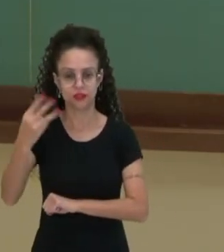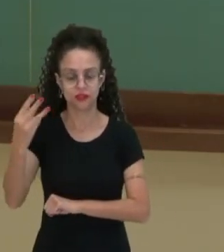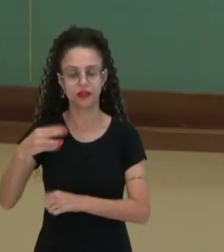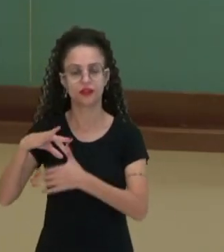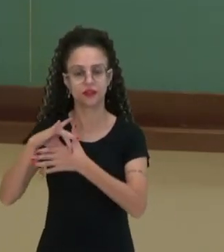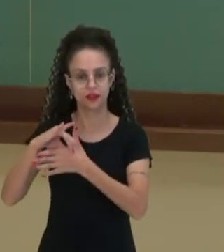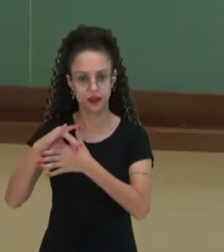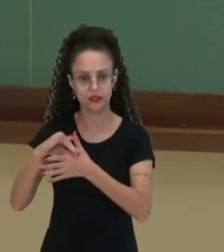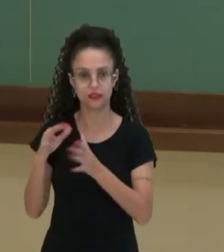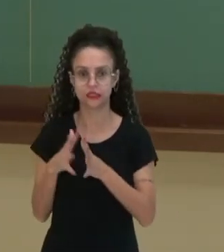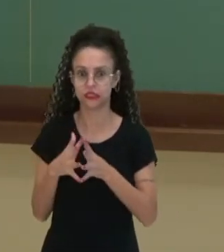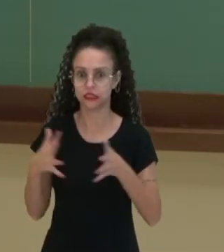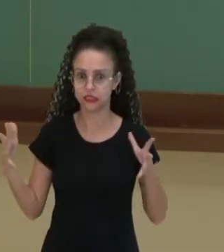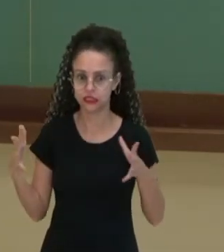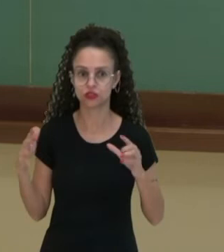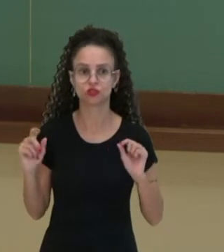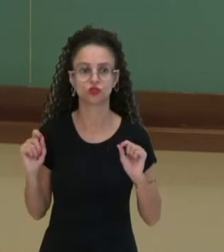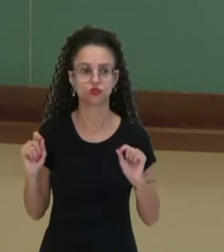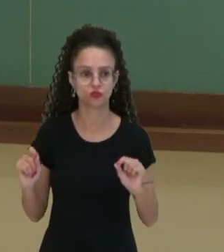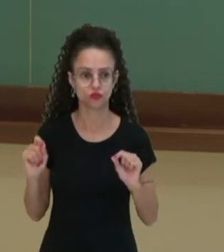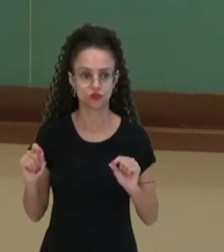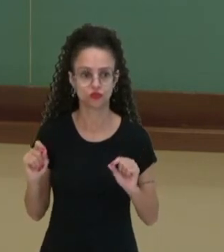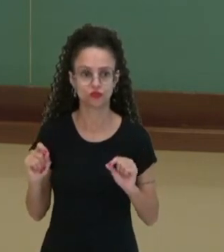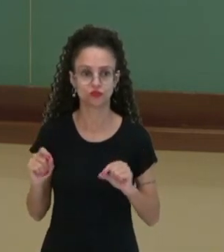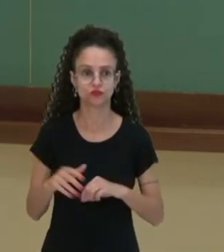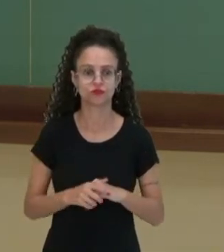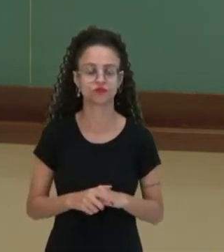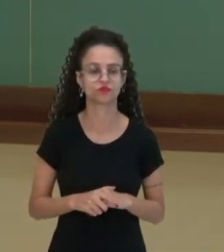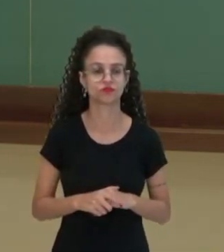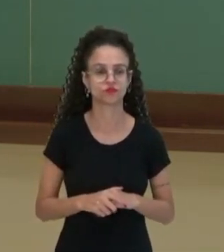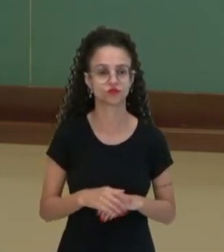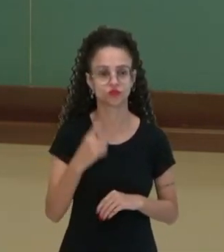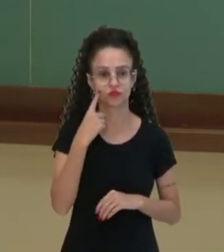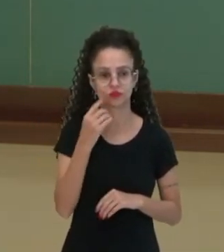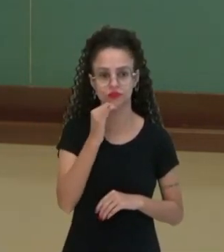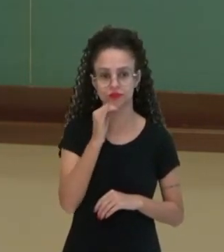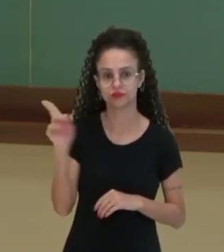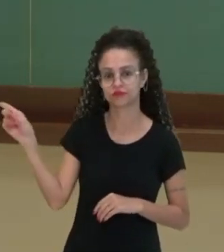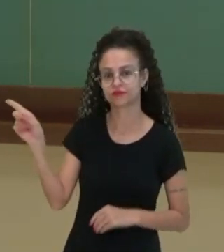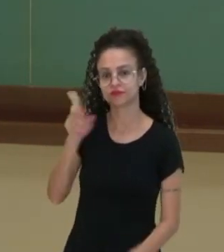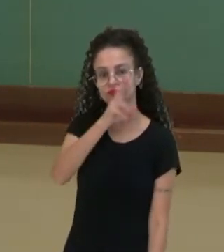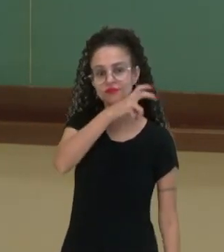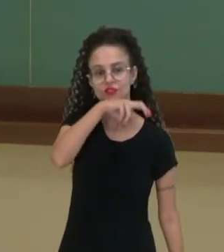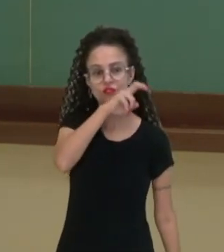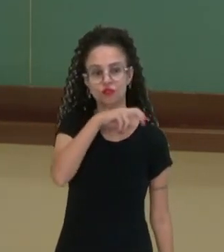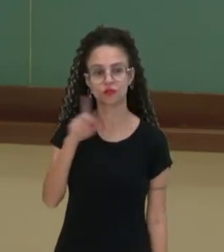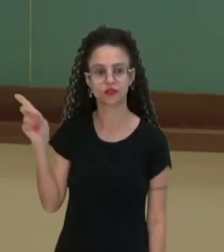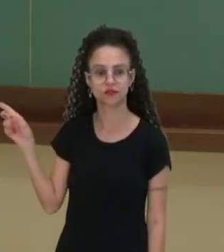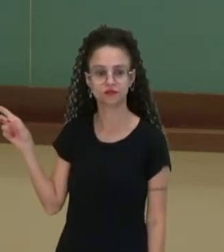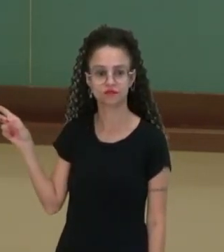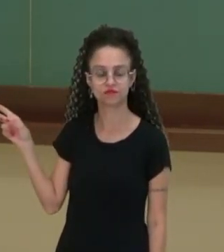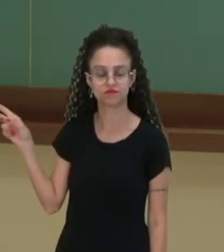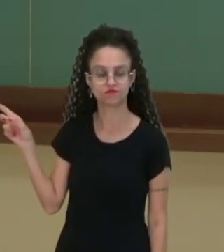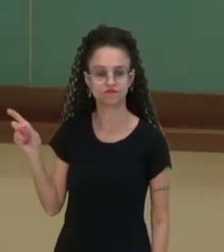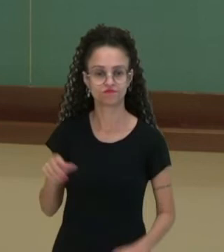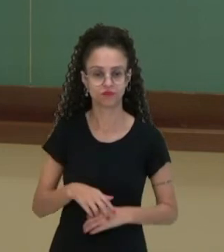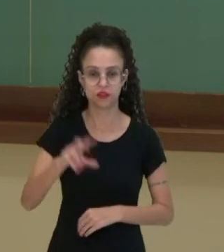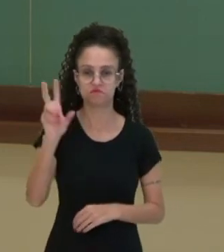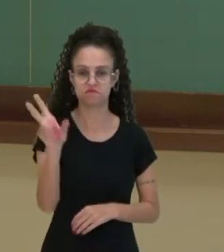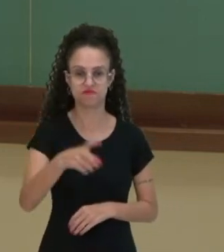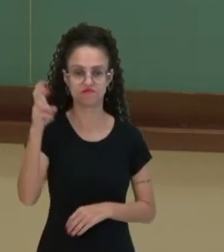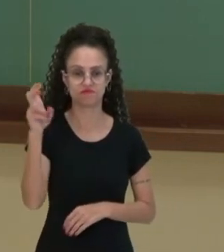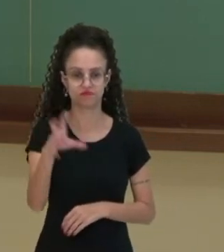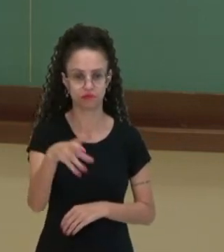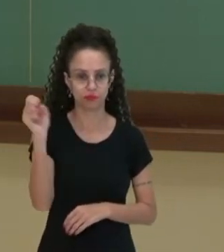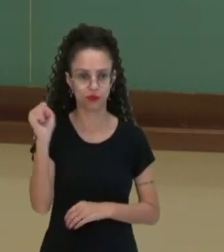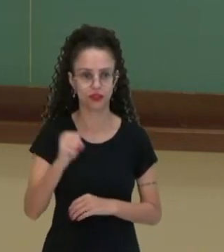carnívoros de grande porte e os predadores, né? Como aqui, ó, essa cobra. né? Um grande predador.